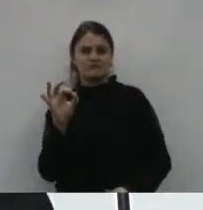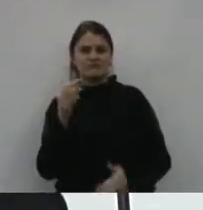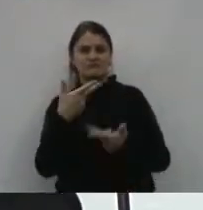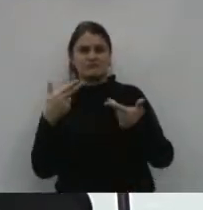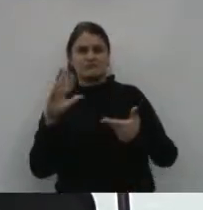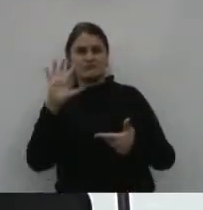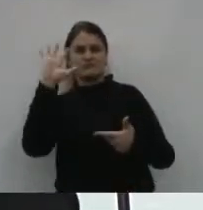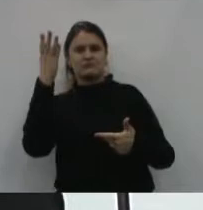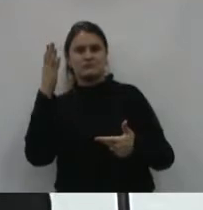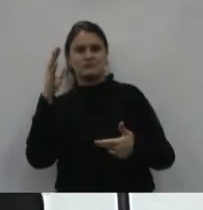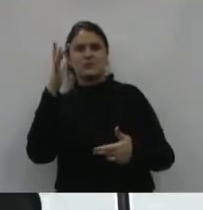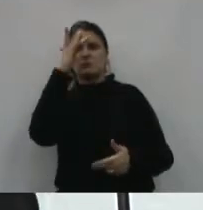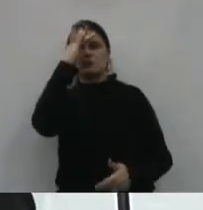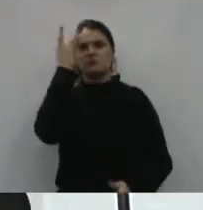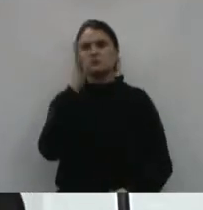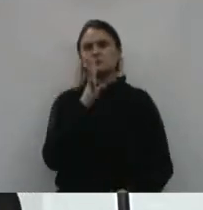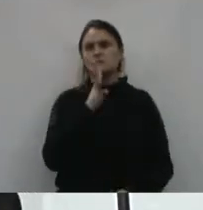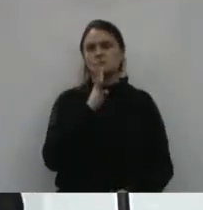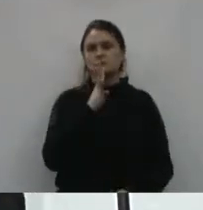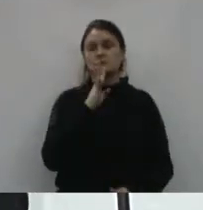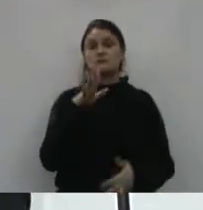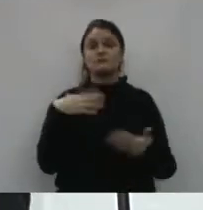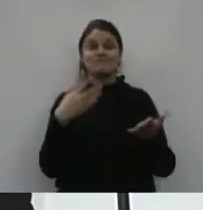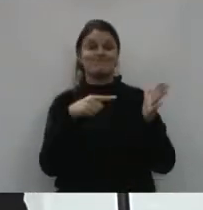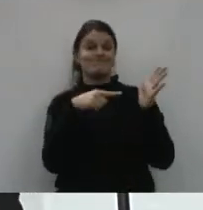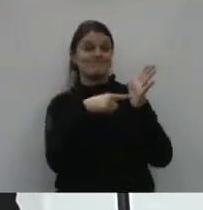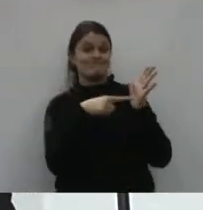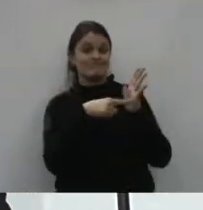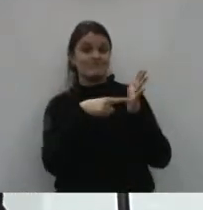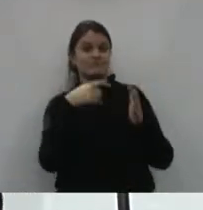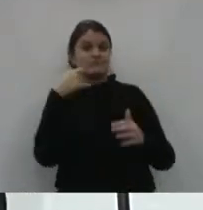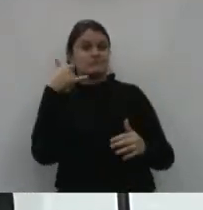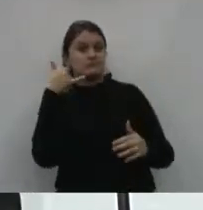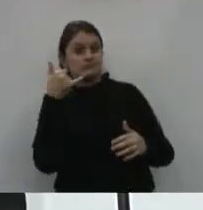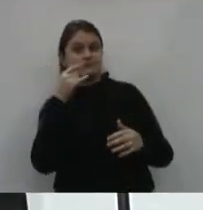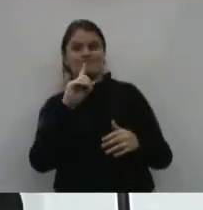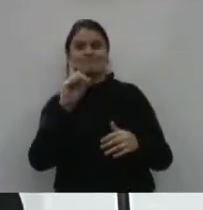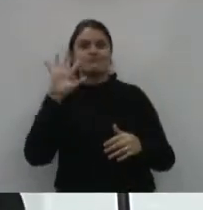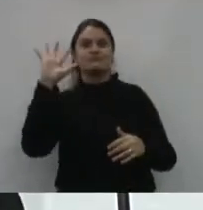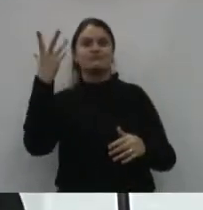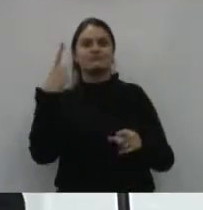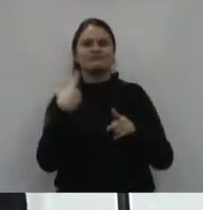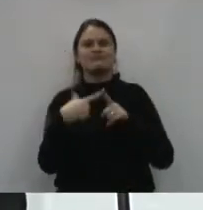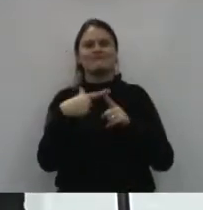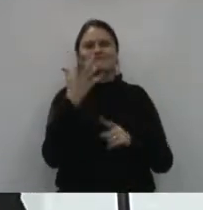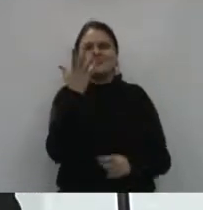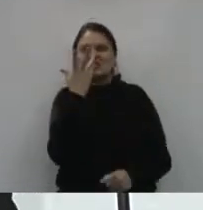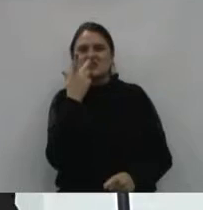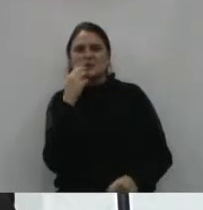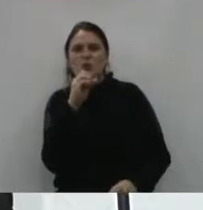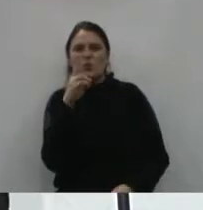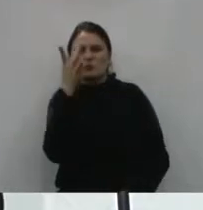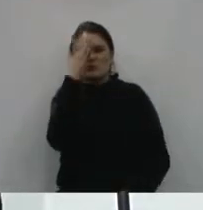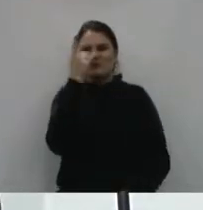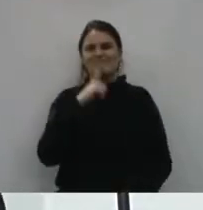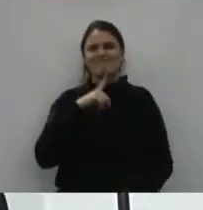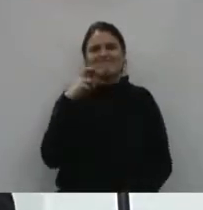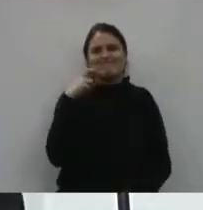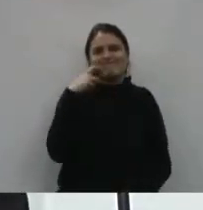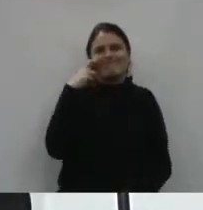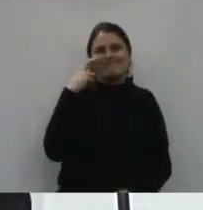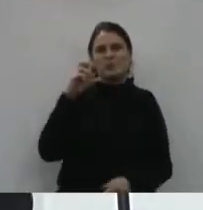dos casos venham a conhecimento essas denúncias não ocorrem por vergonha por